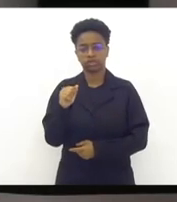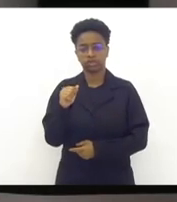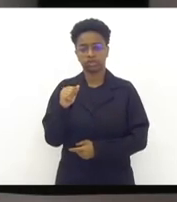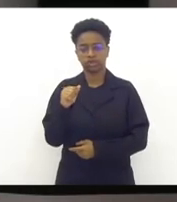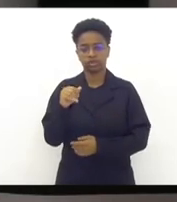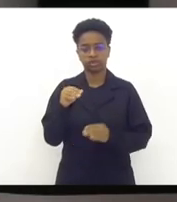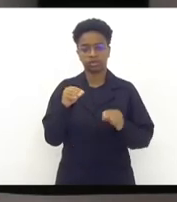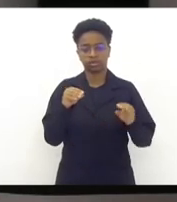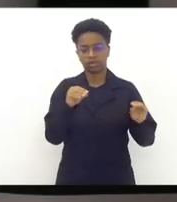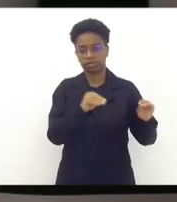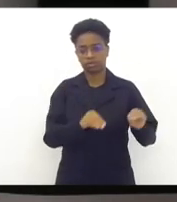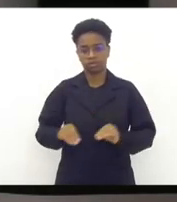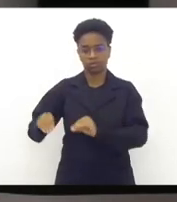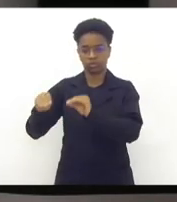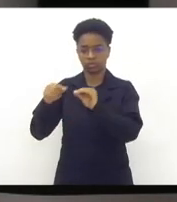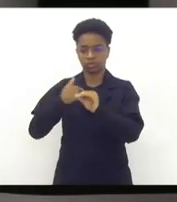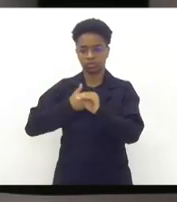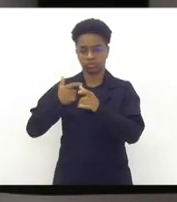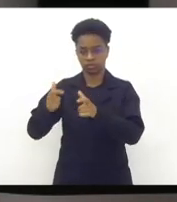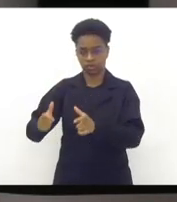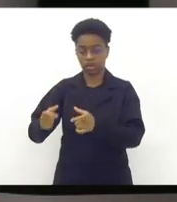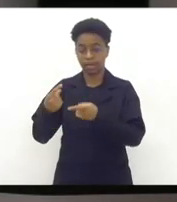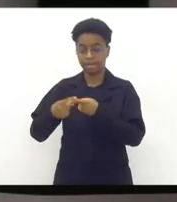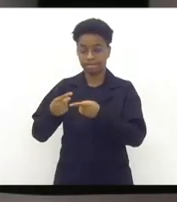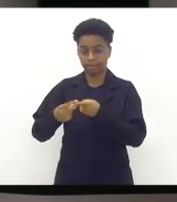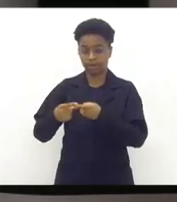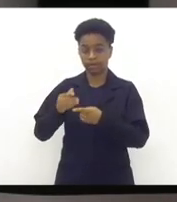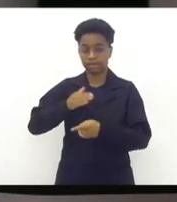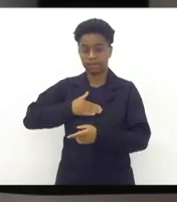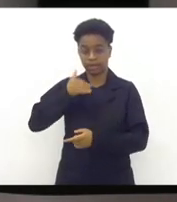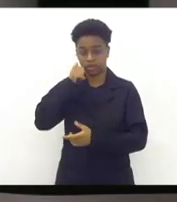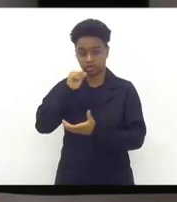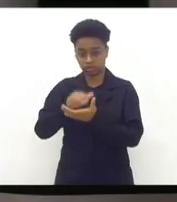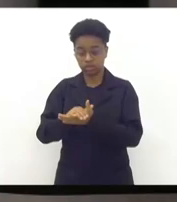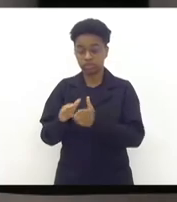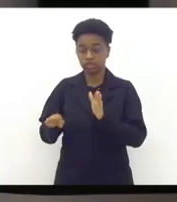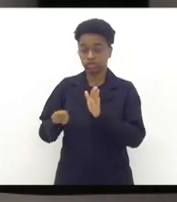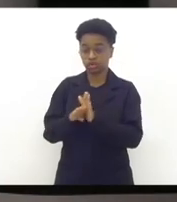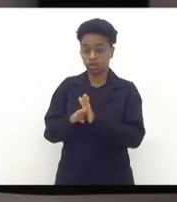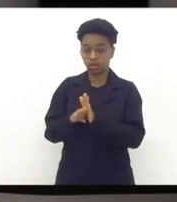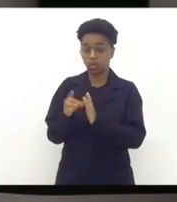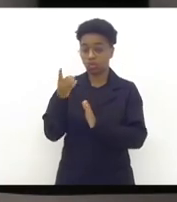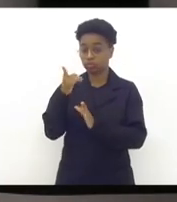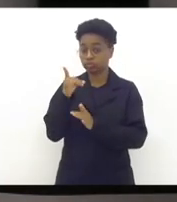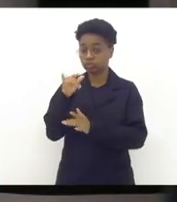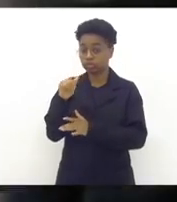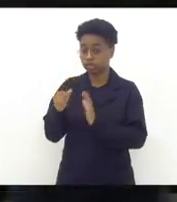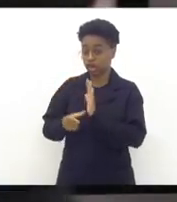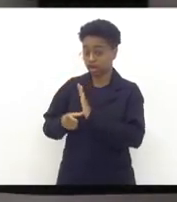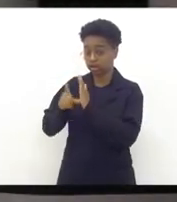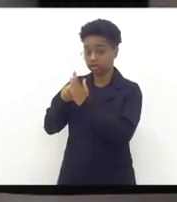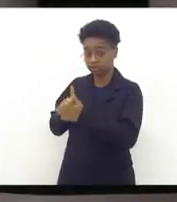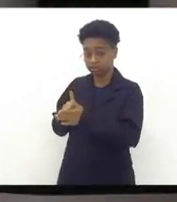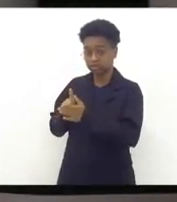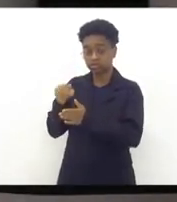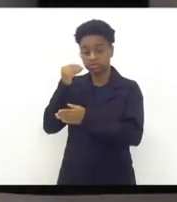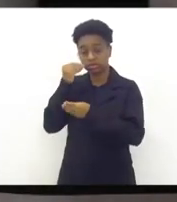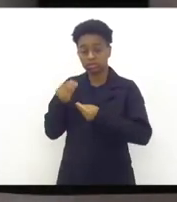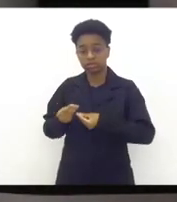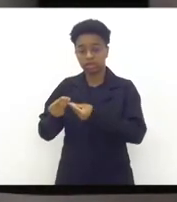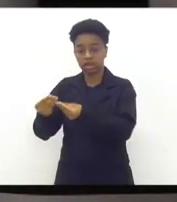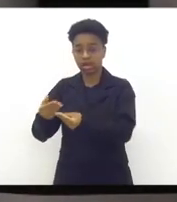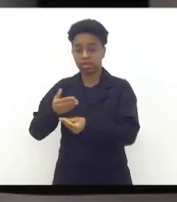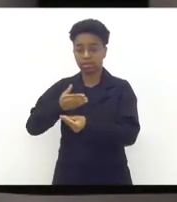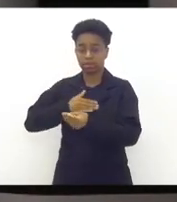transferido. A Bia chegou um dia antes no presídio para levar os meus pertences,